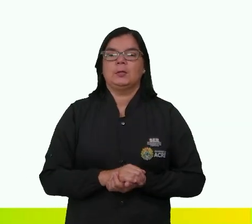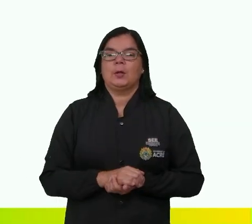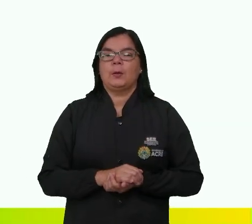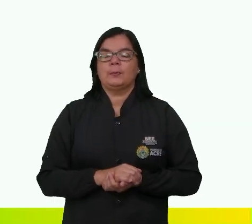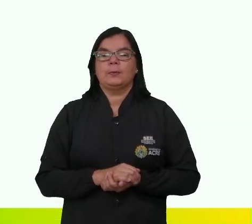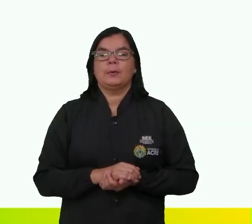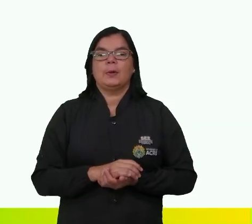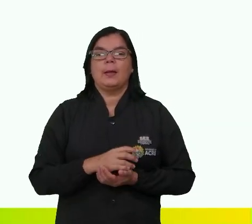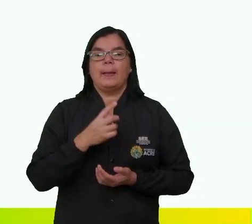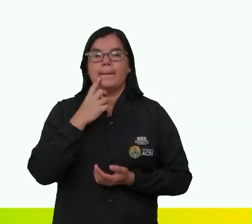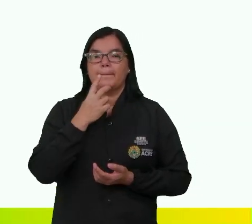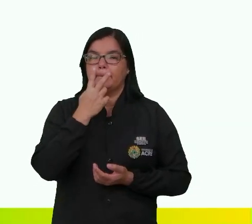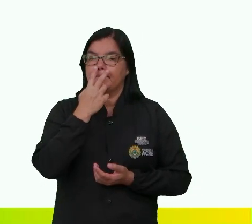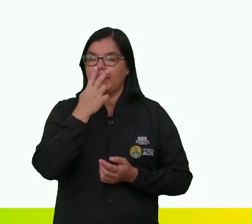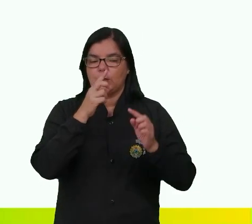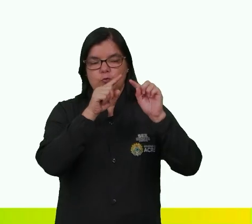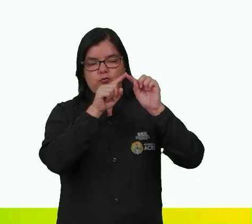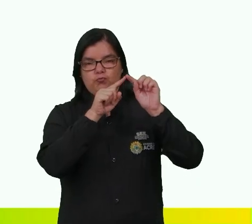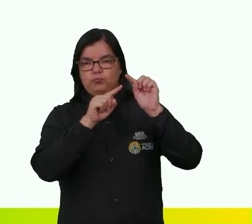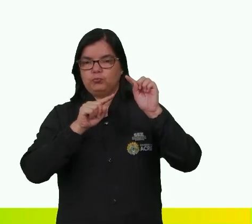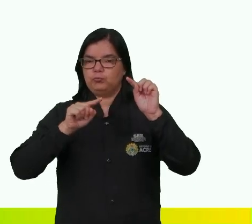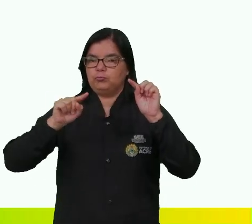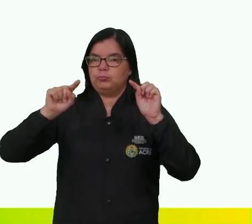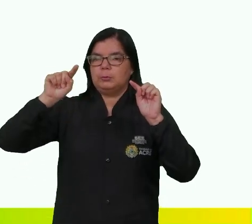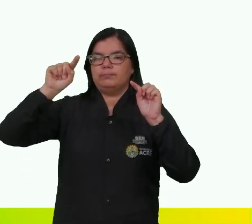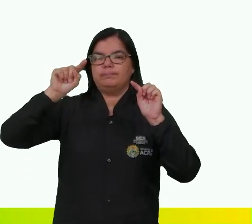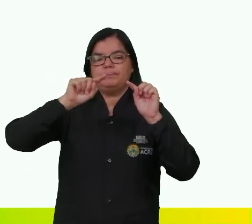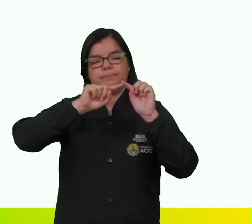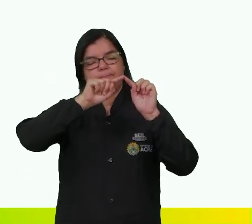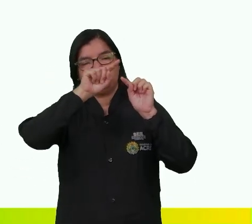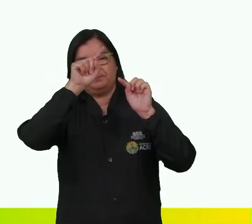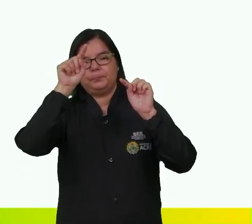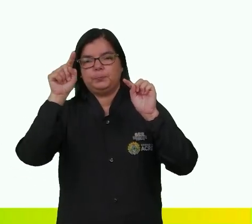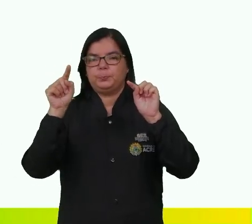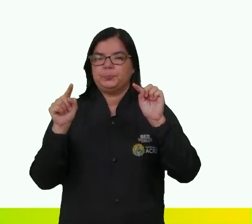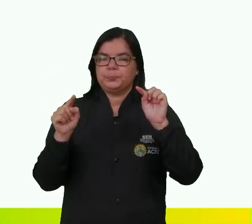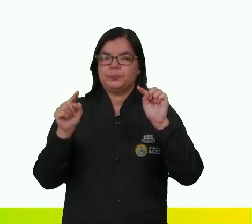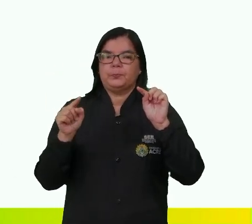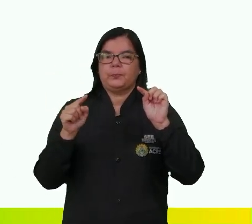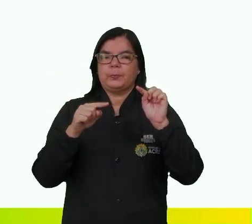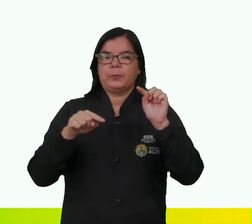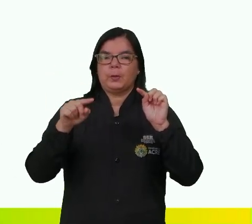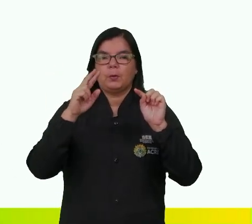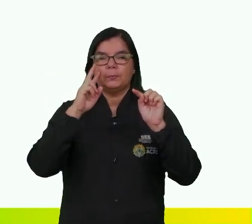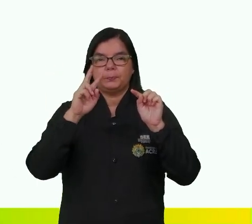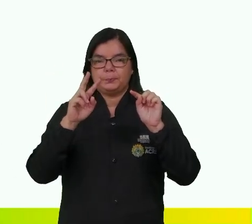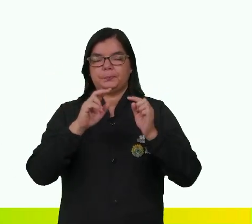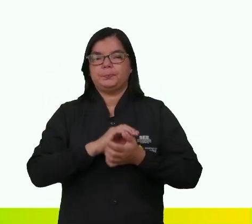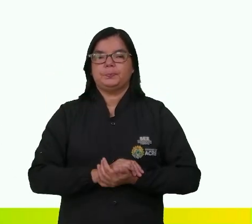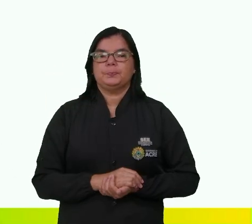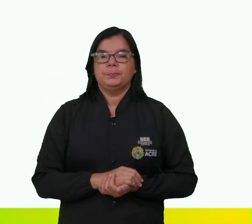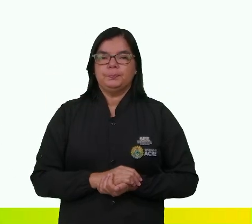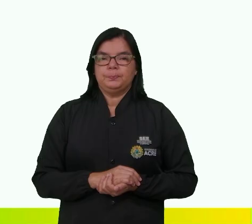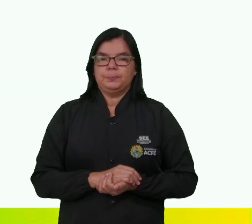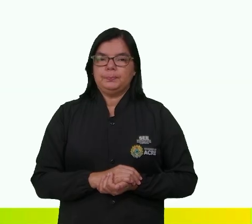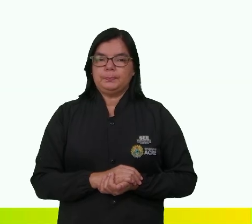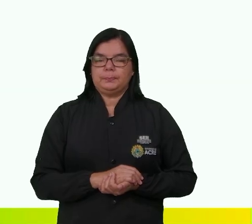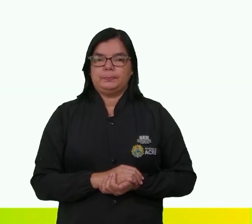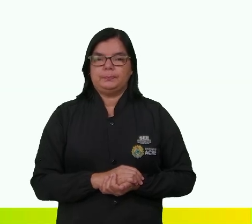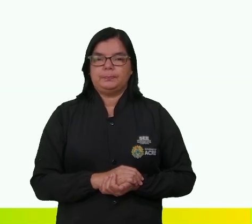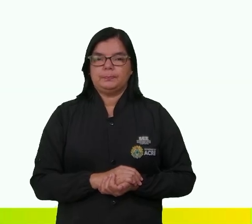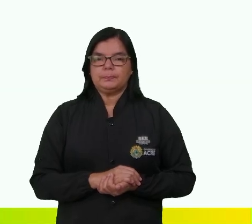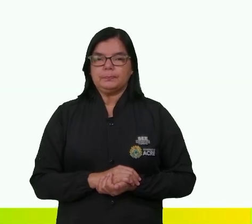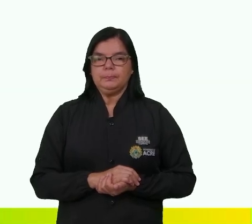dia, né? Mas aquelas coisas que nós tínhamos antigamente. Não sei se vocês já viram algo do tipo.